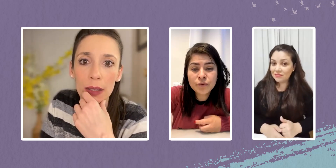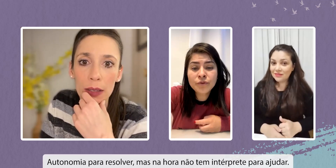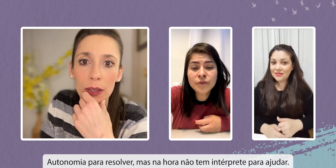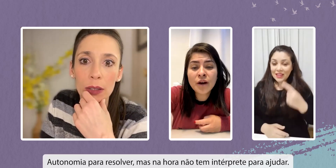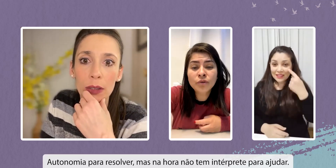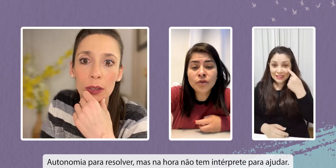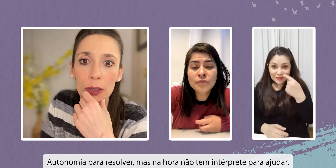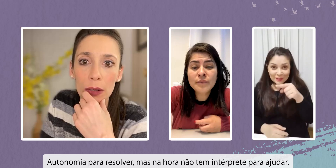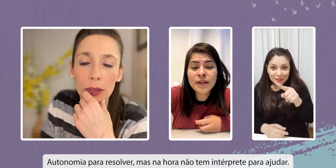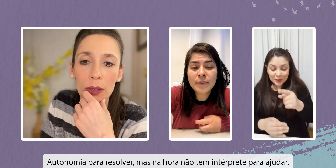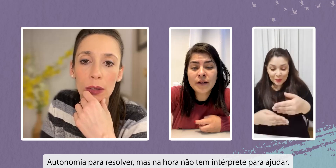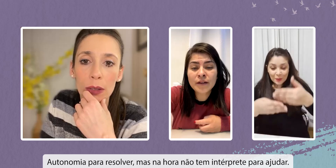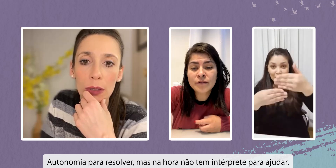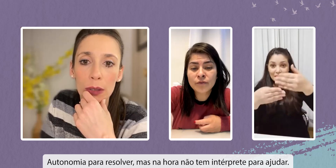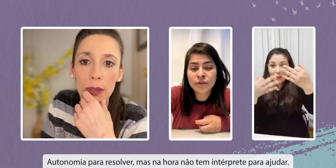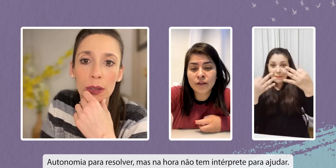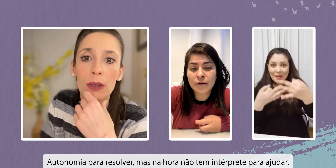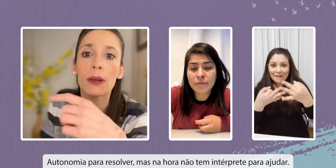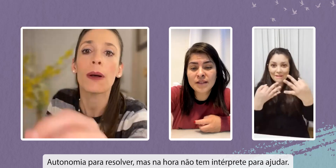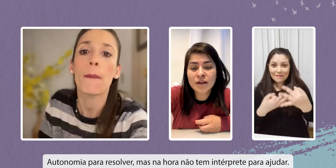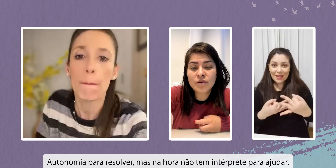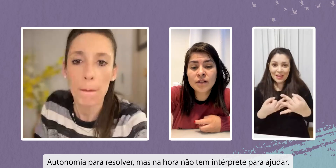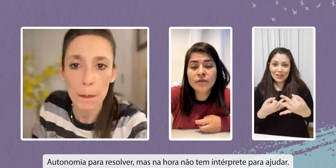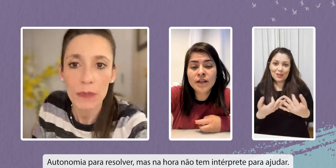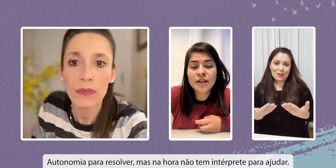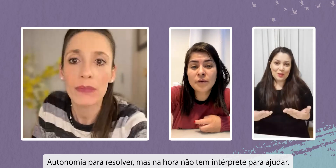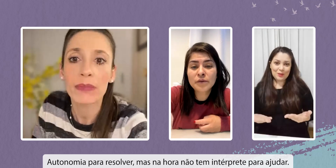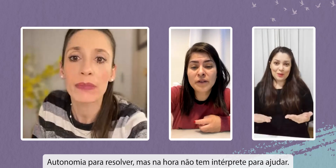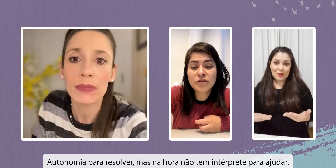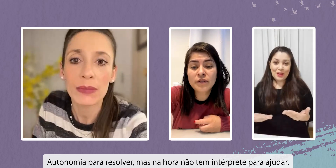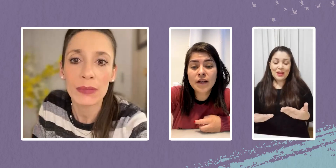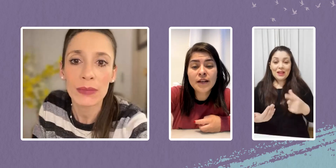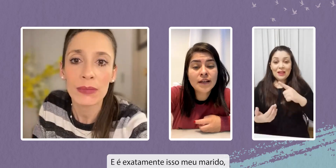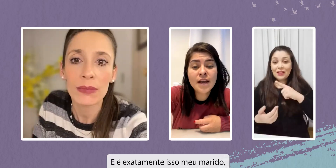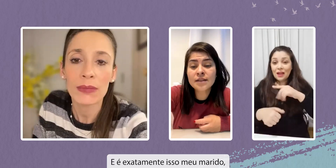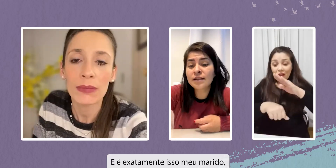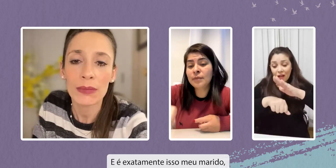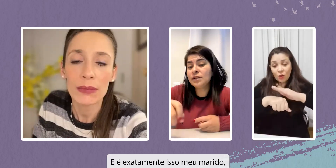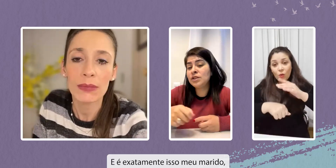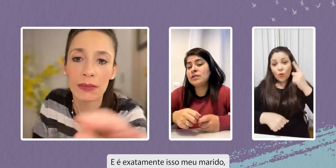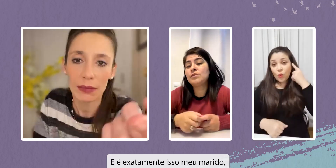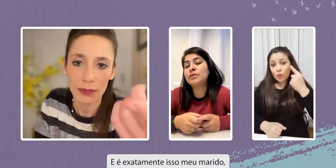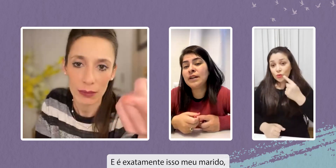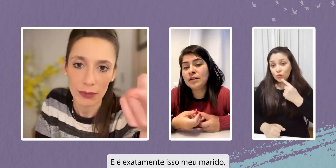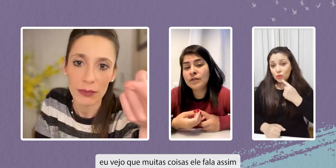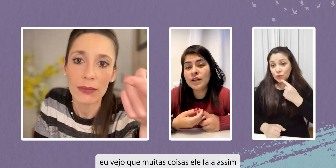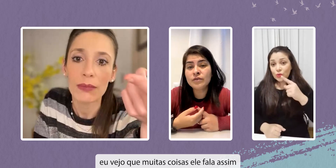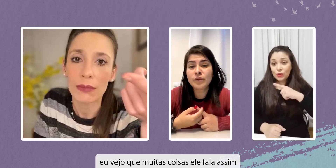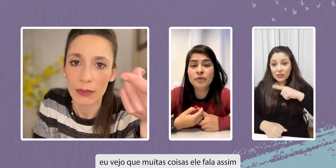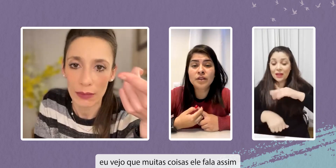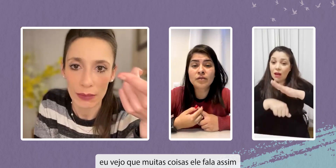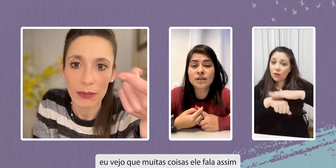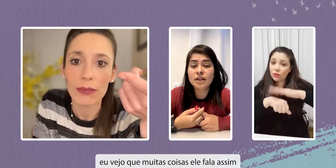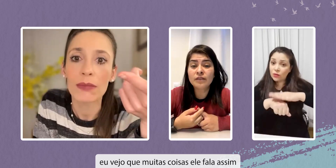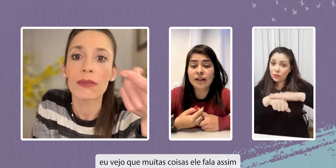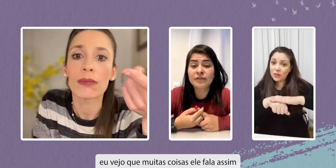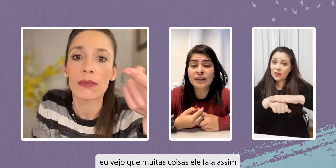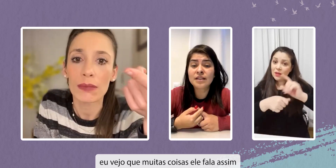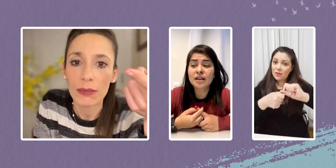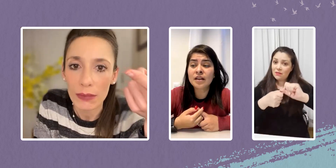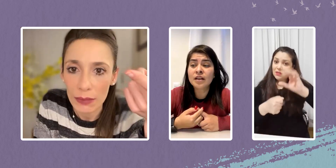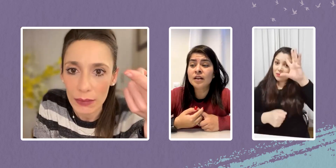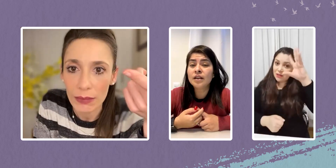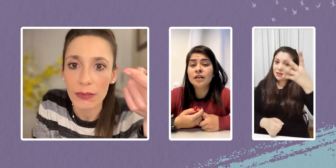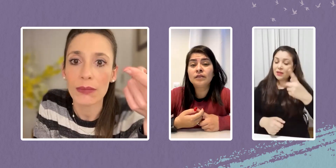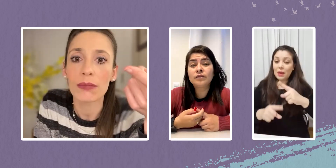Aham. Autonomia para resolver, mas na hora não tem intérprete para ajudar. E é exatamente isso. Meu marido, eu vejo que muitas coisas ele fala